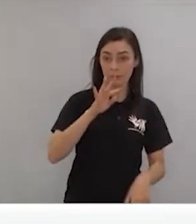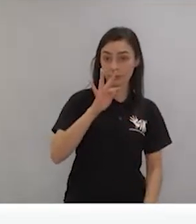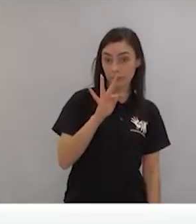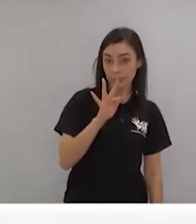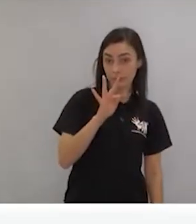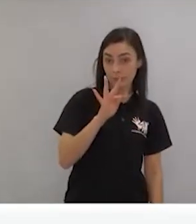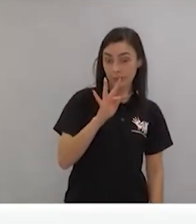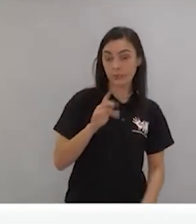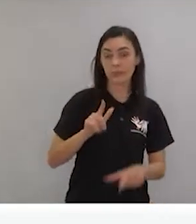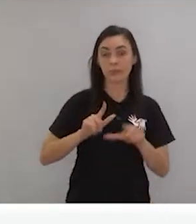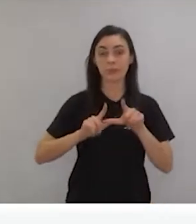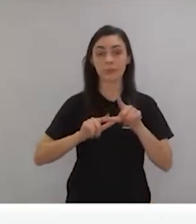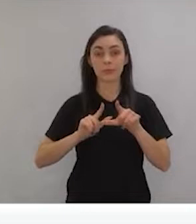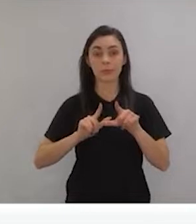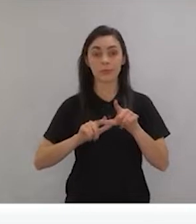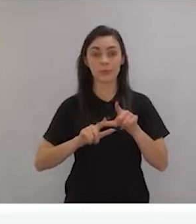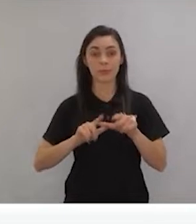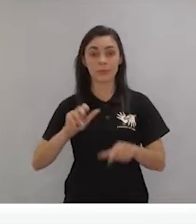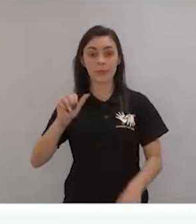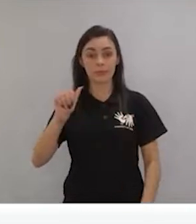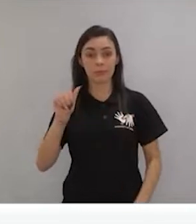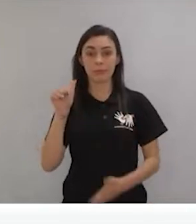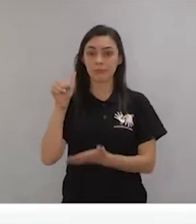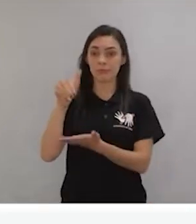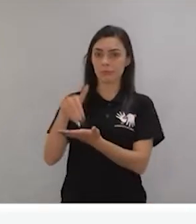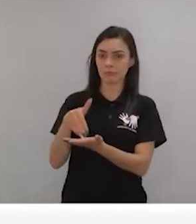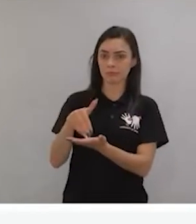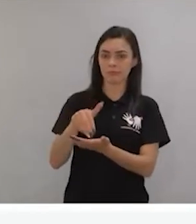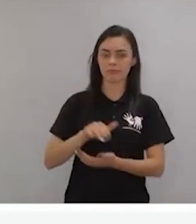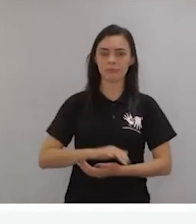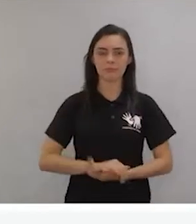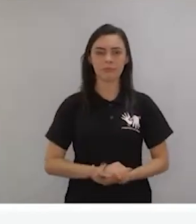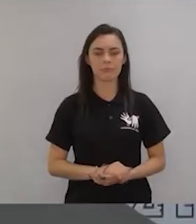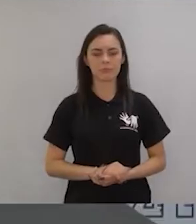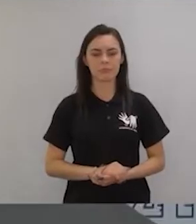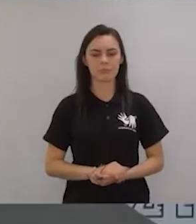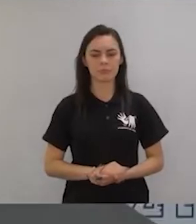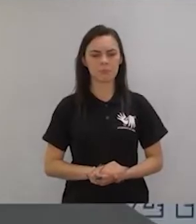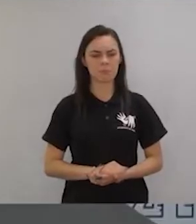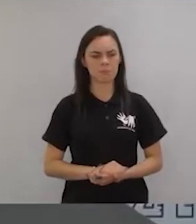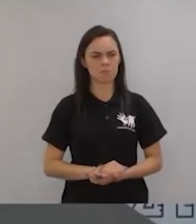T e termina com a letra A.